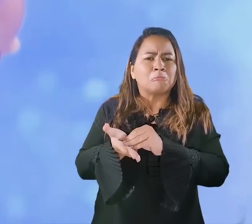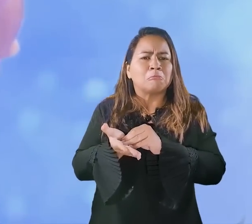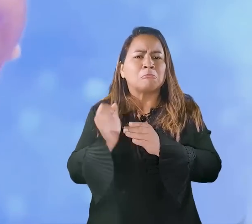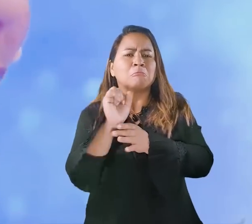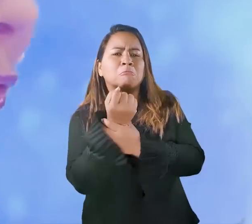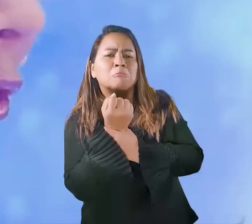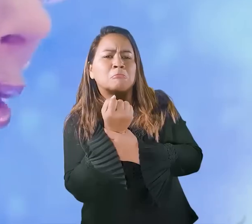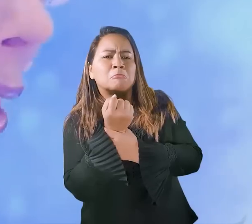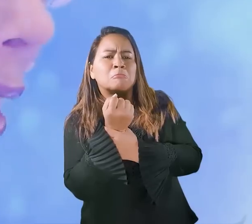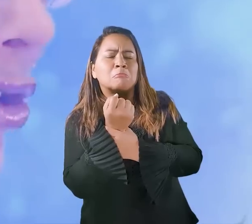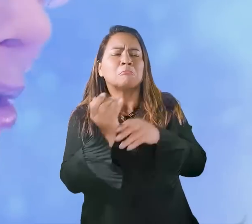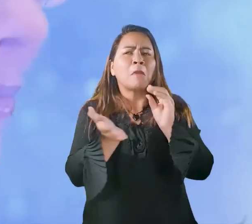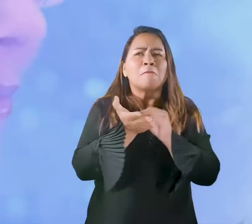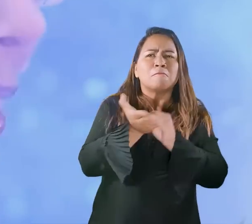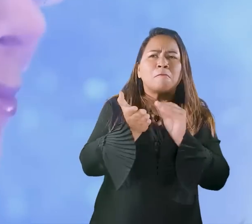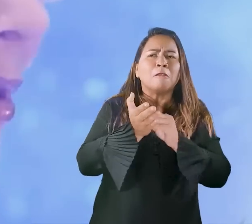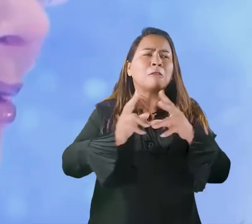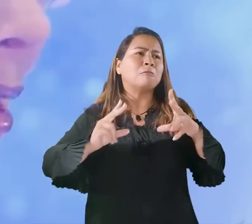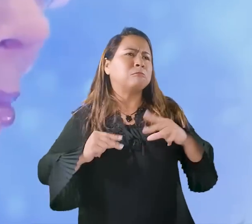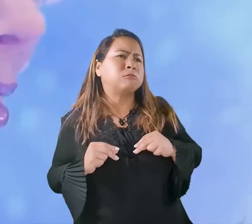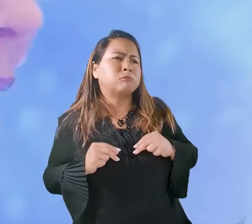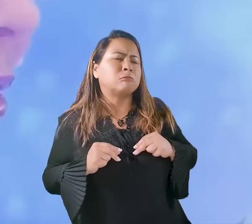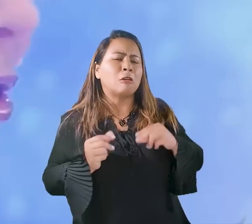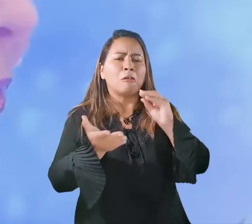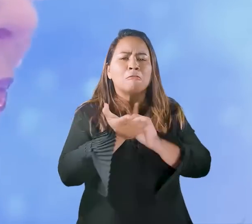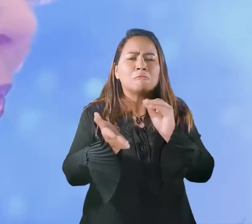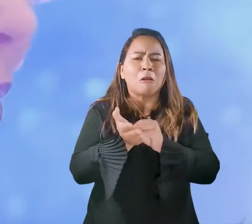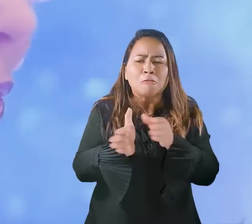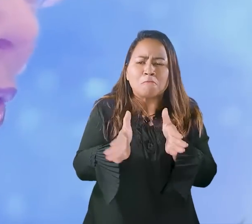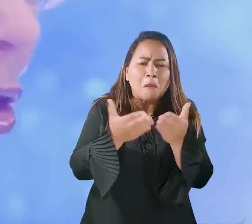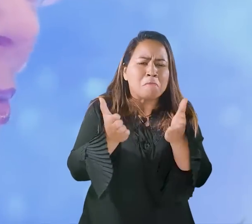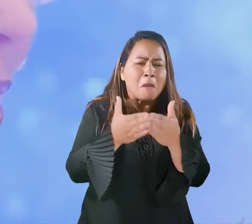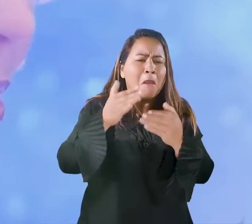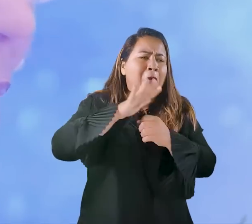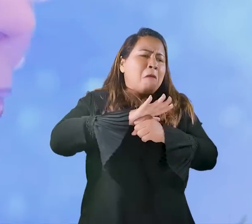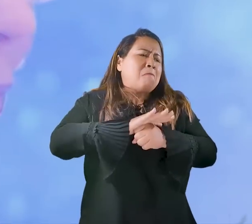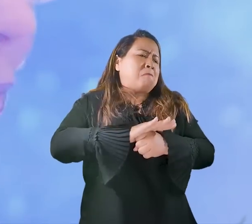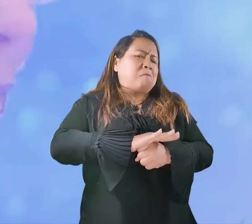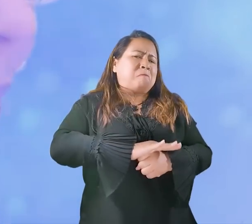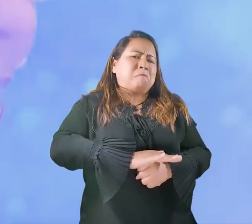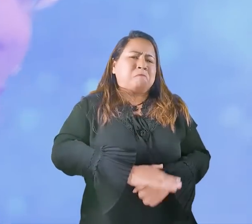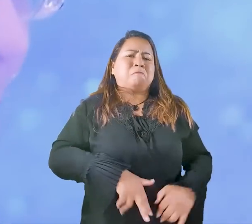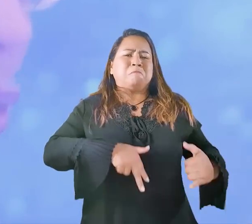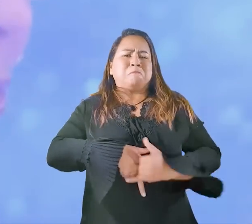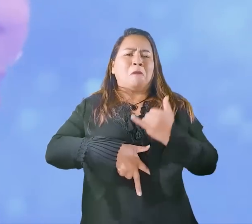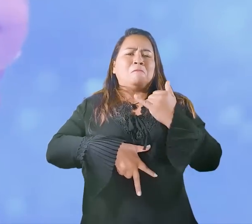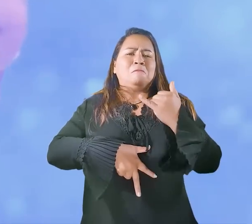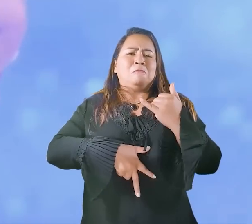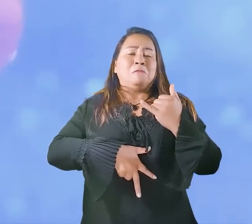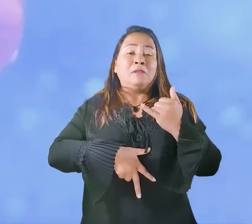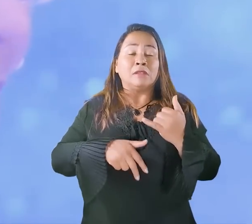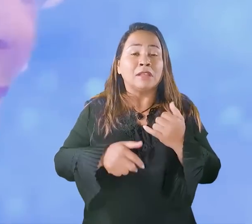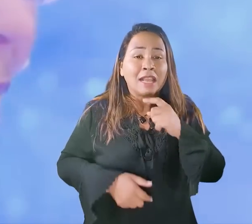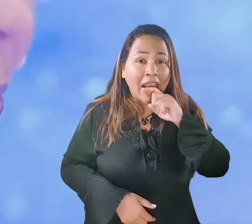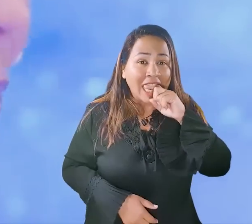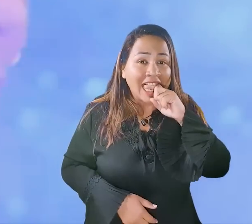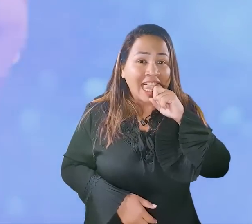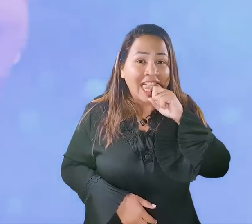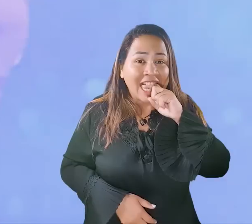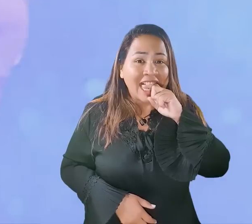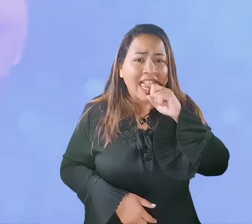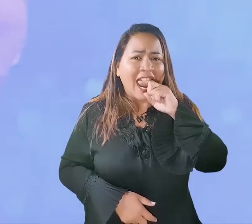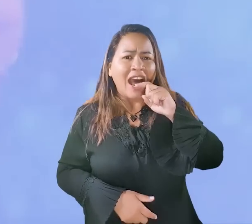merecimento? Inferioridade? Miserabilidade? Vitimização? Ciúmes,